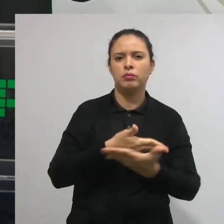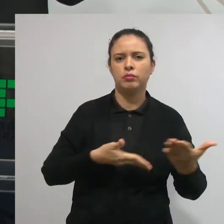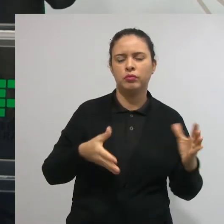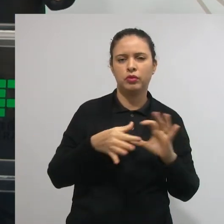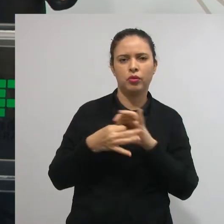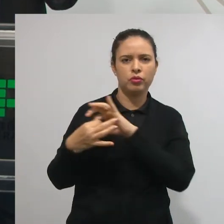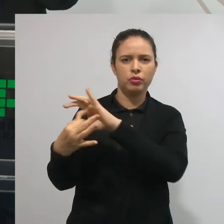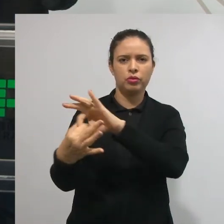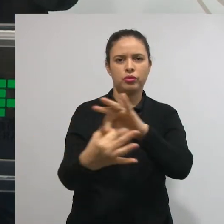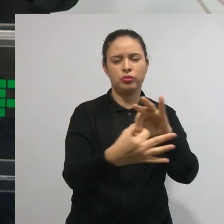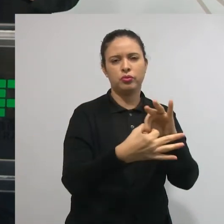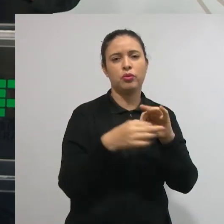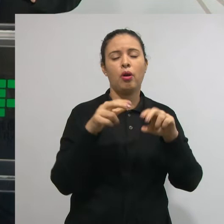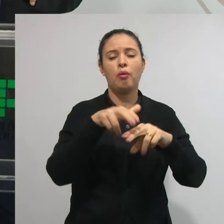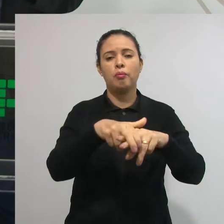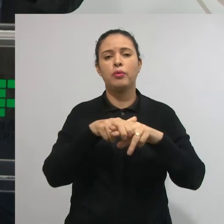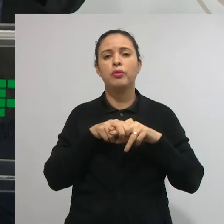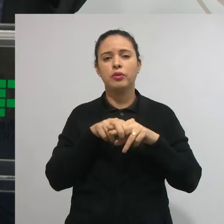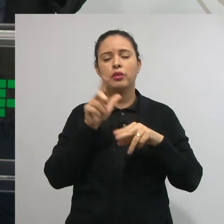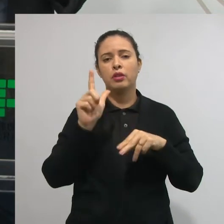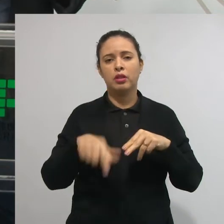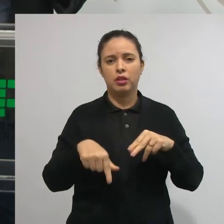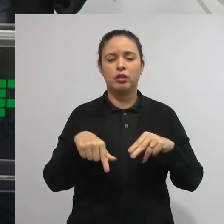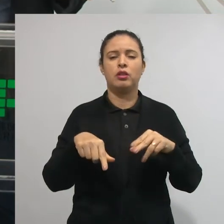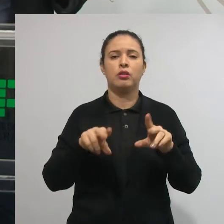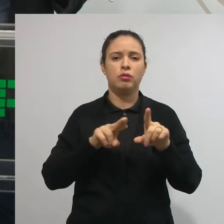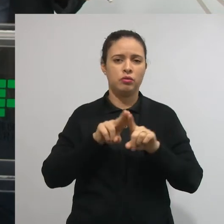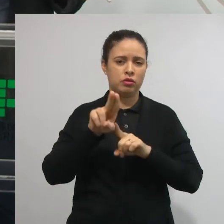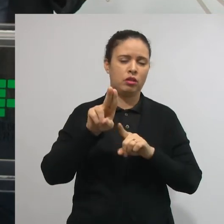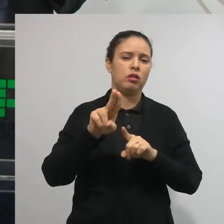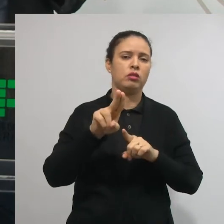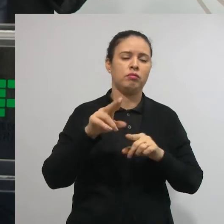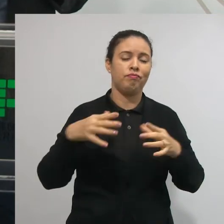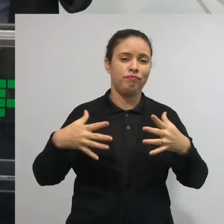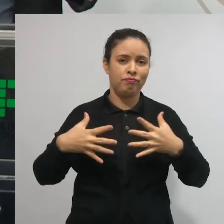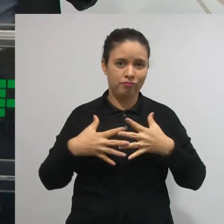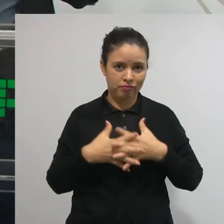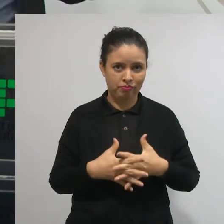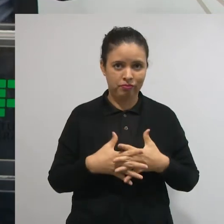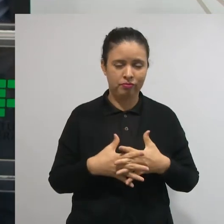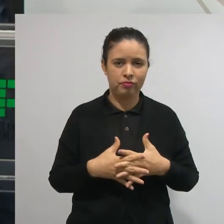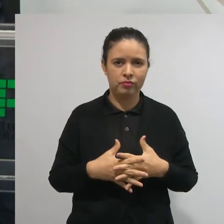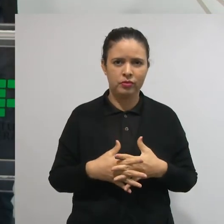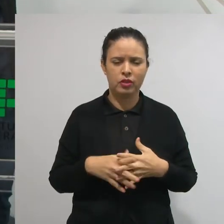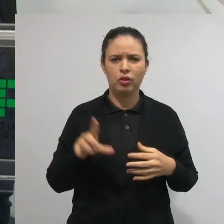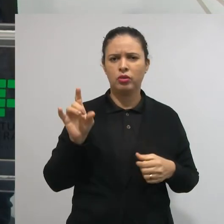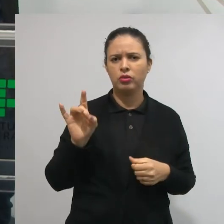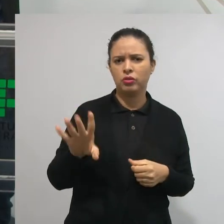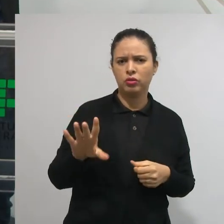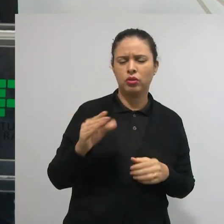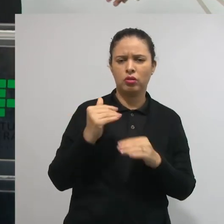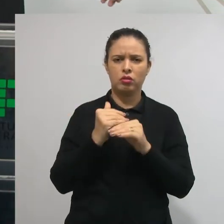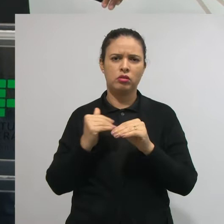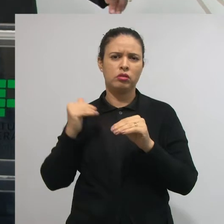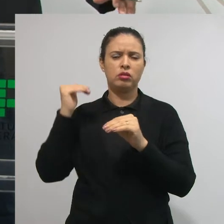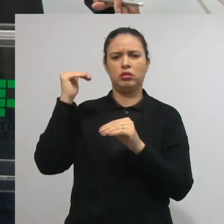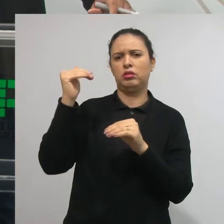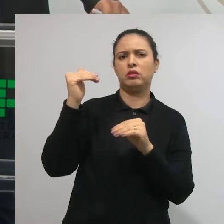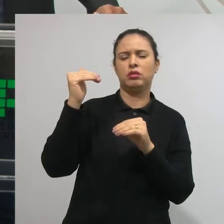em conjunto. Por isso que eu considerava como uma unidade complexa. Ah, dá para me trabalhar só a parte